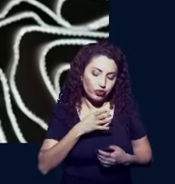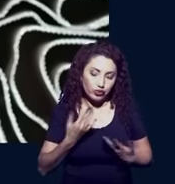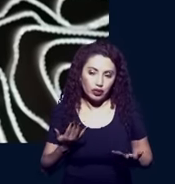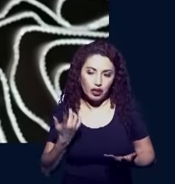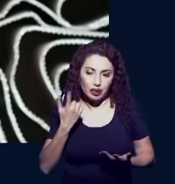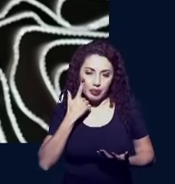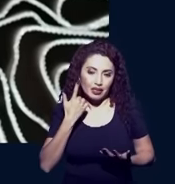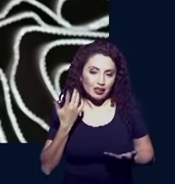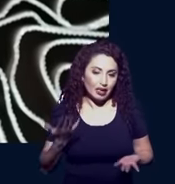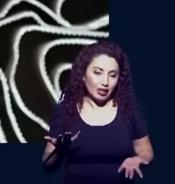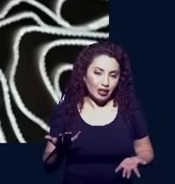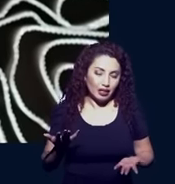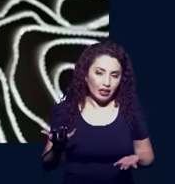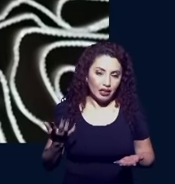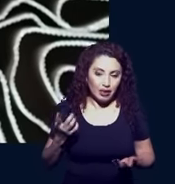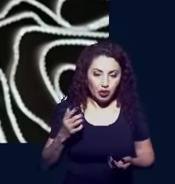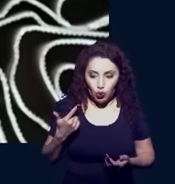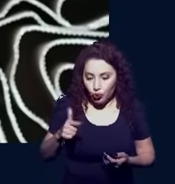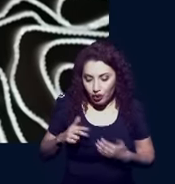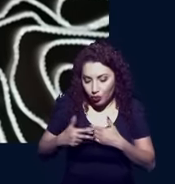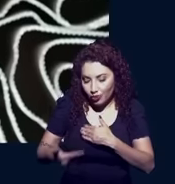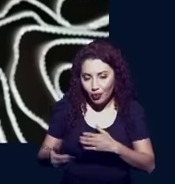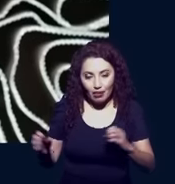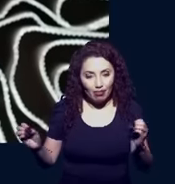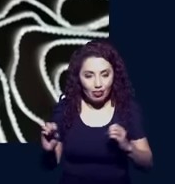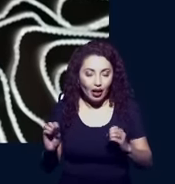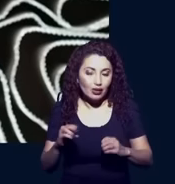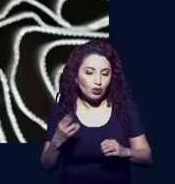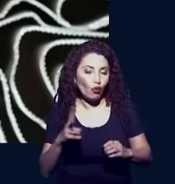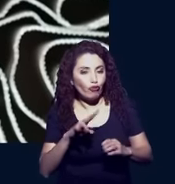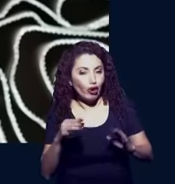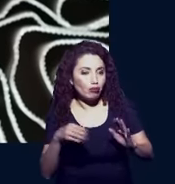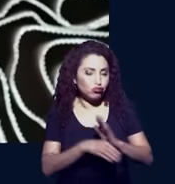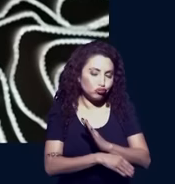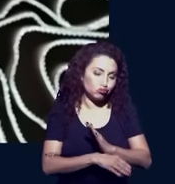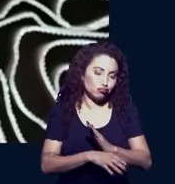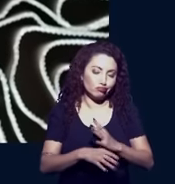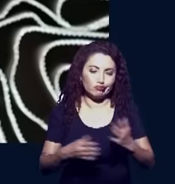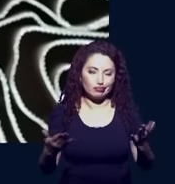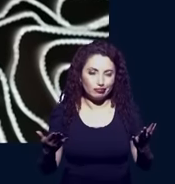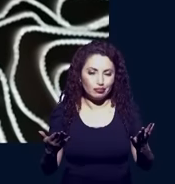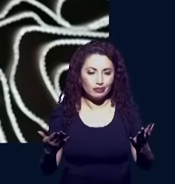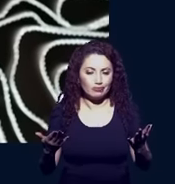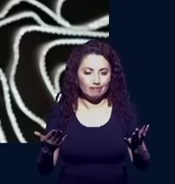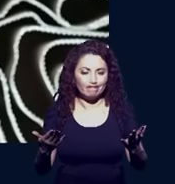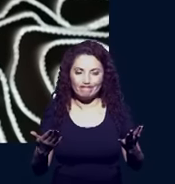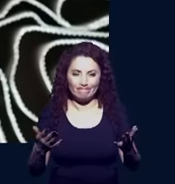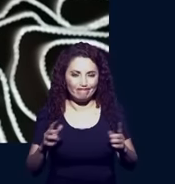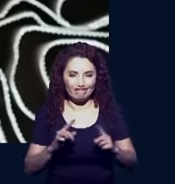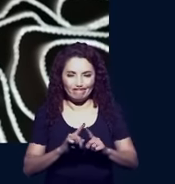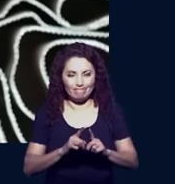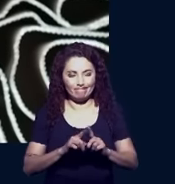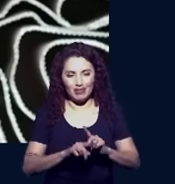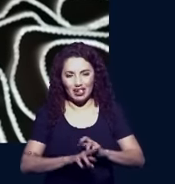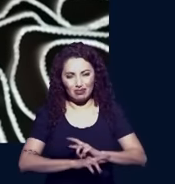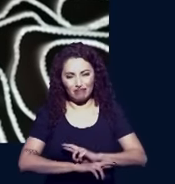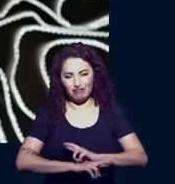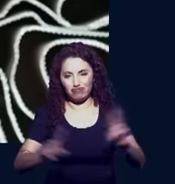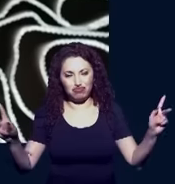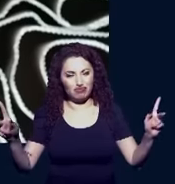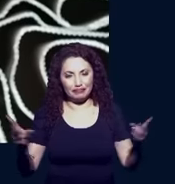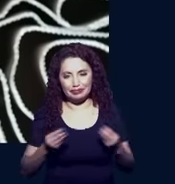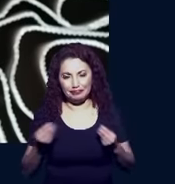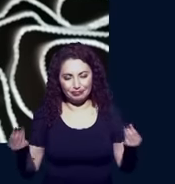que ou não tem efeito nenhum ou nós vamos paraa recessão eu acho que é uma uma uma dicotomia um pouco artificial